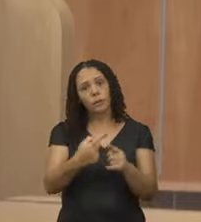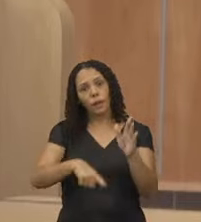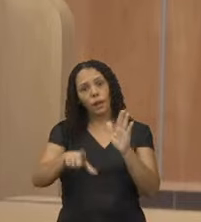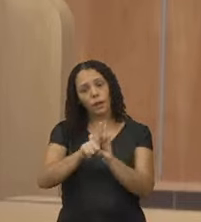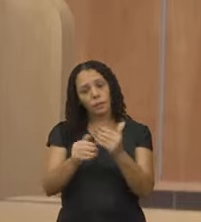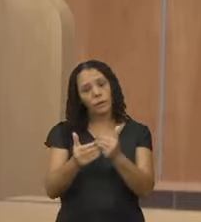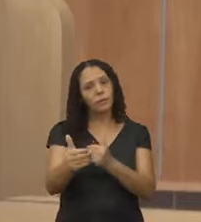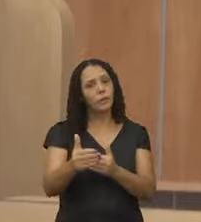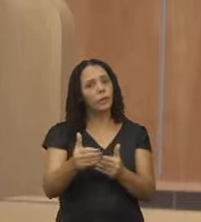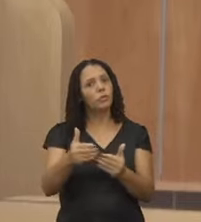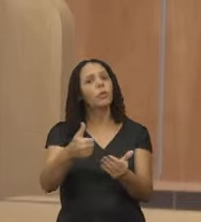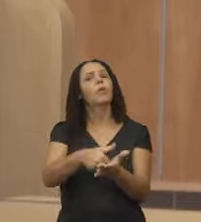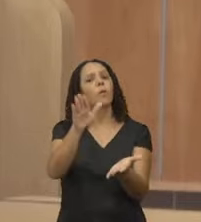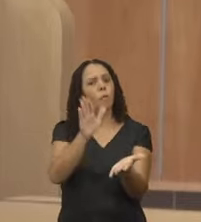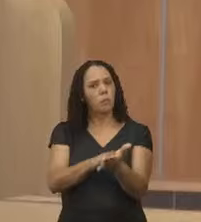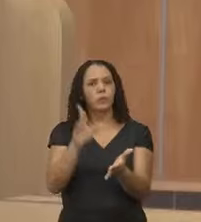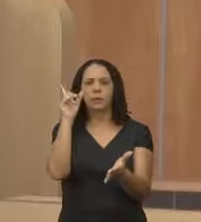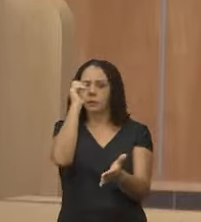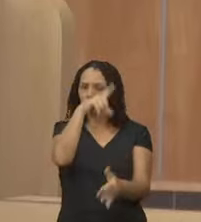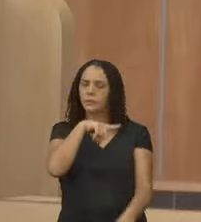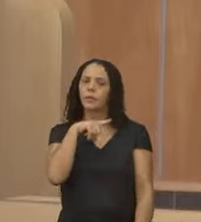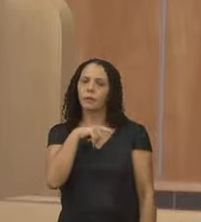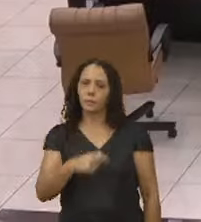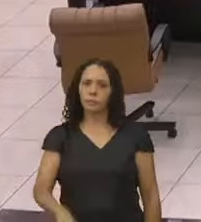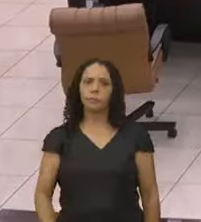ser muito pesada.